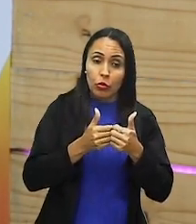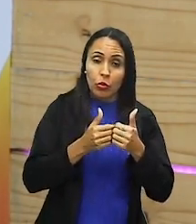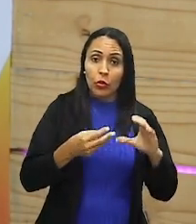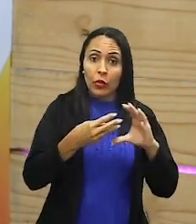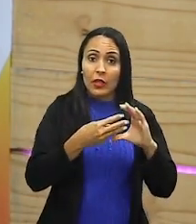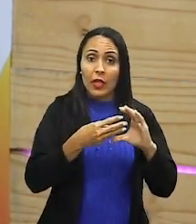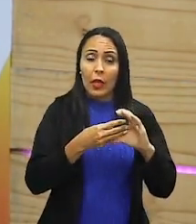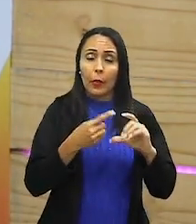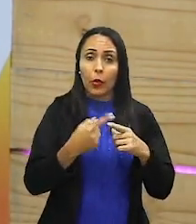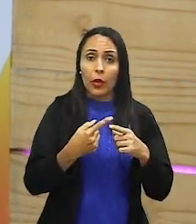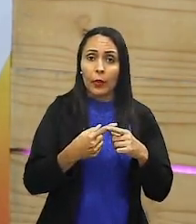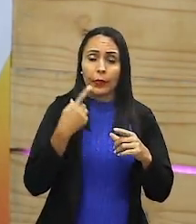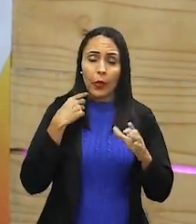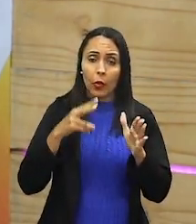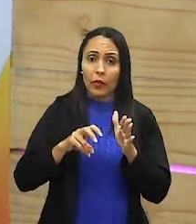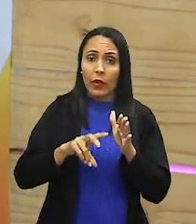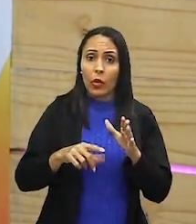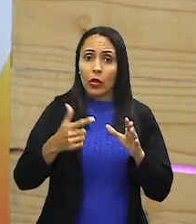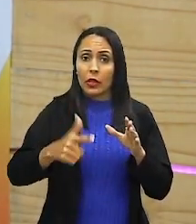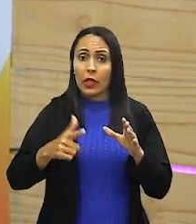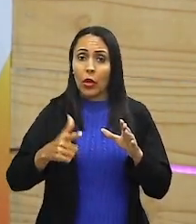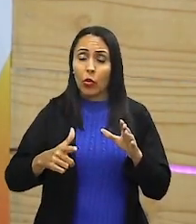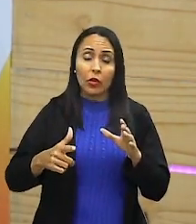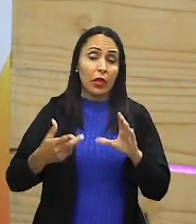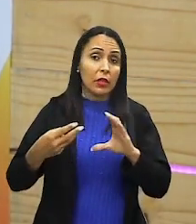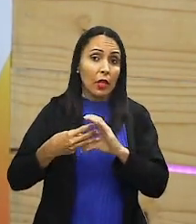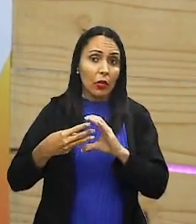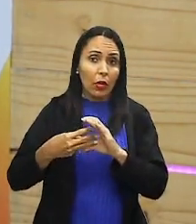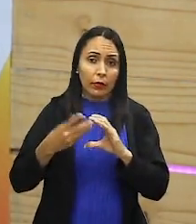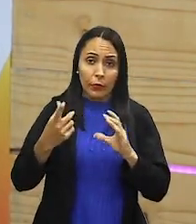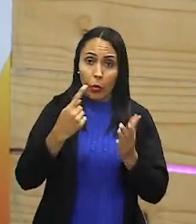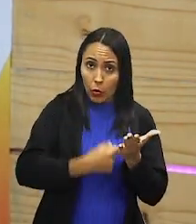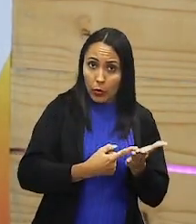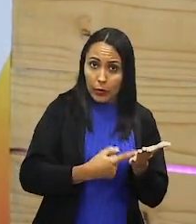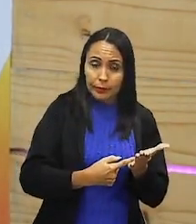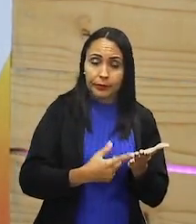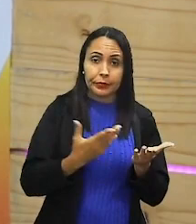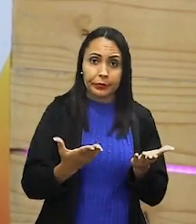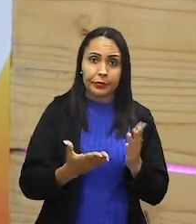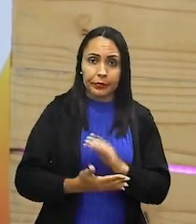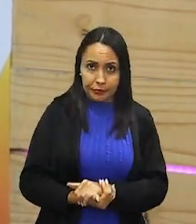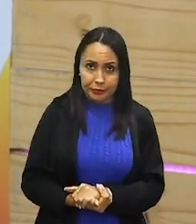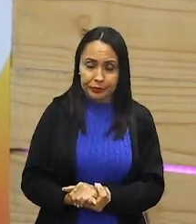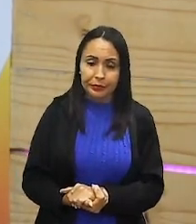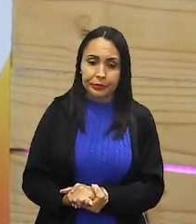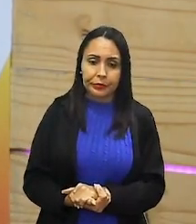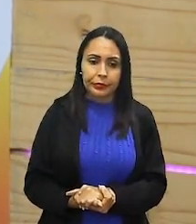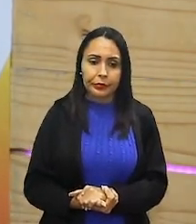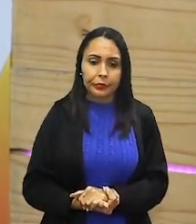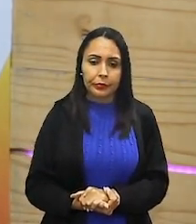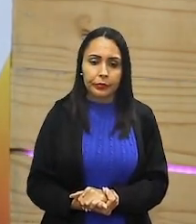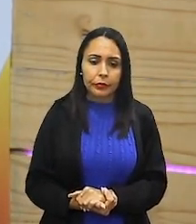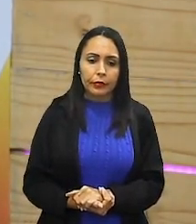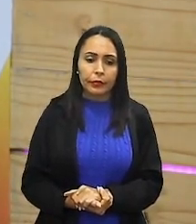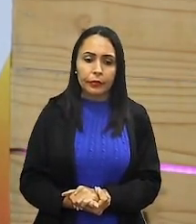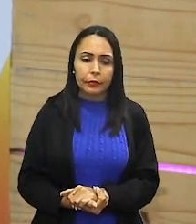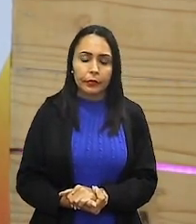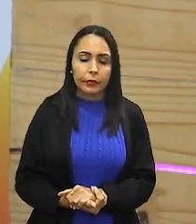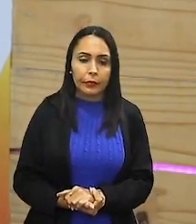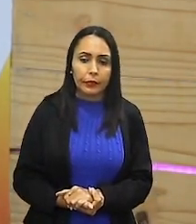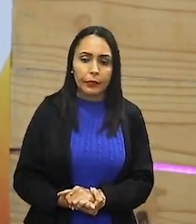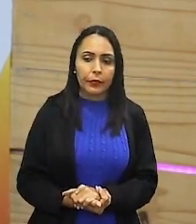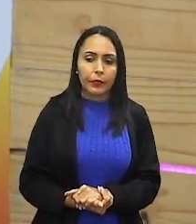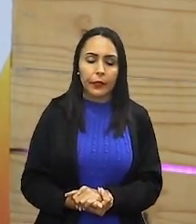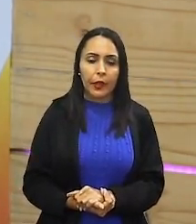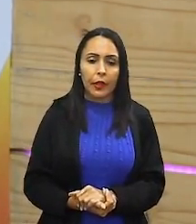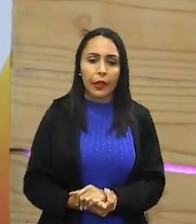tem célula, ele não tem maquinário nenhum celular. Vocês concordam comigo, né? Se ele não tem célula, ele não vai ter nenhuma estrutura de célula. Zero.